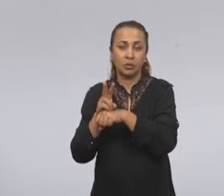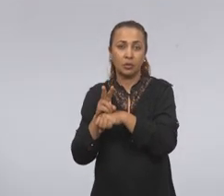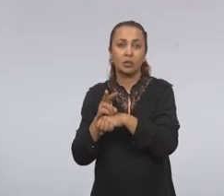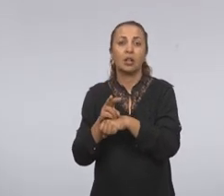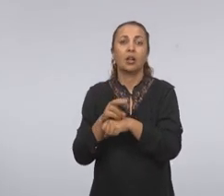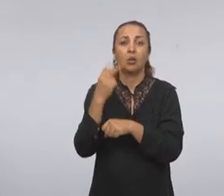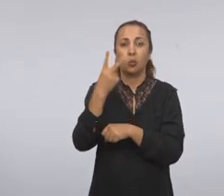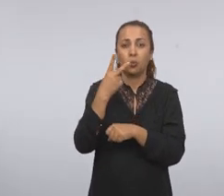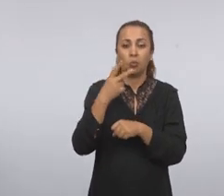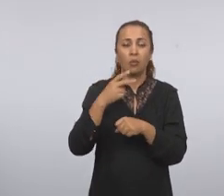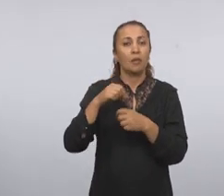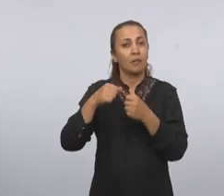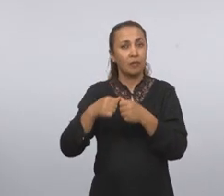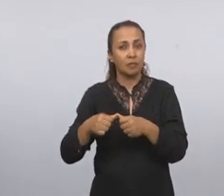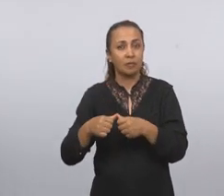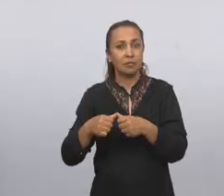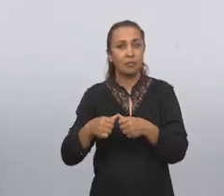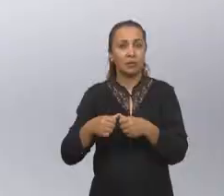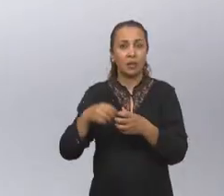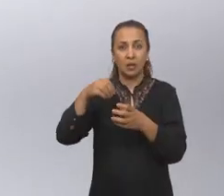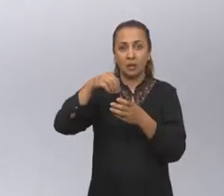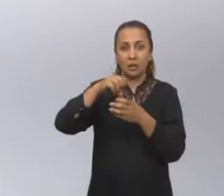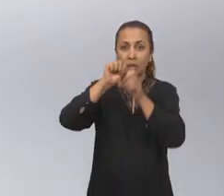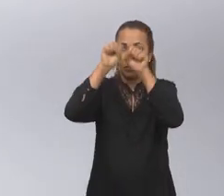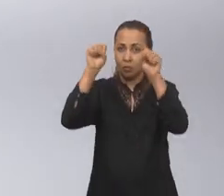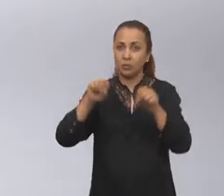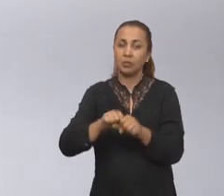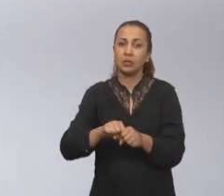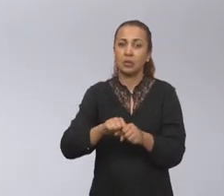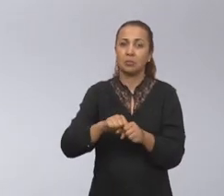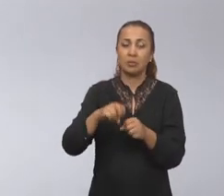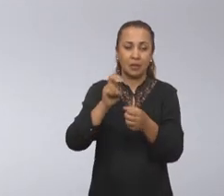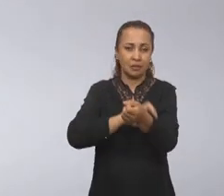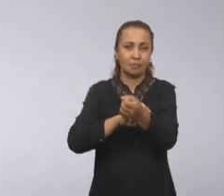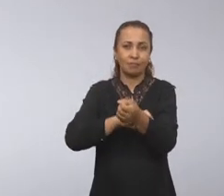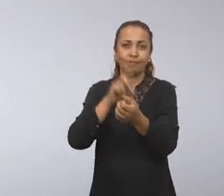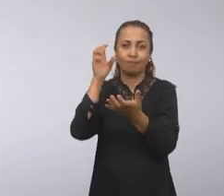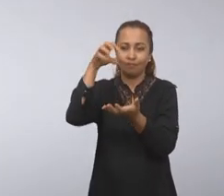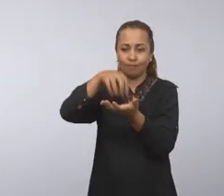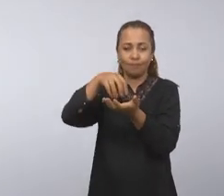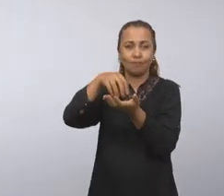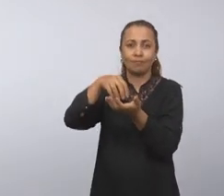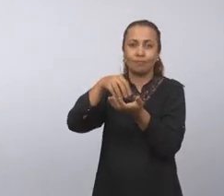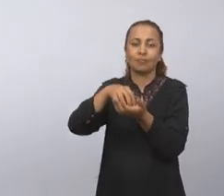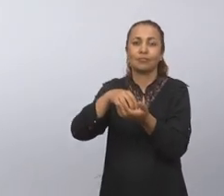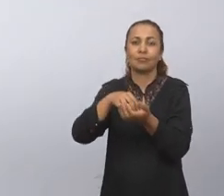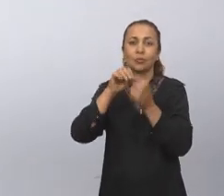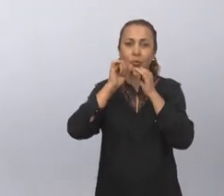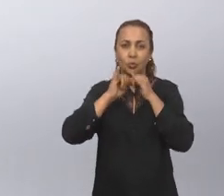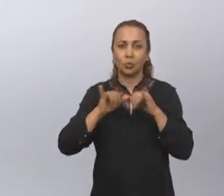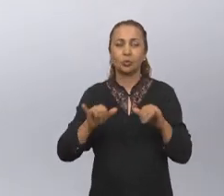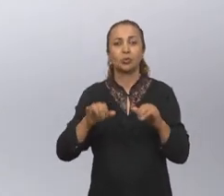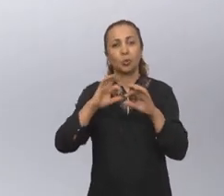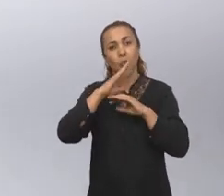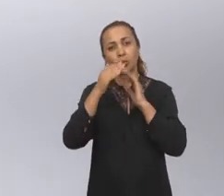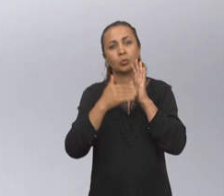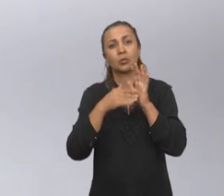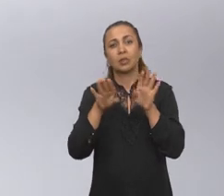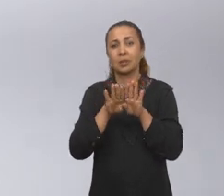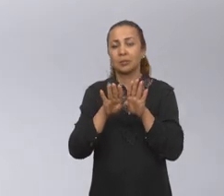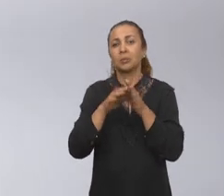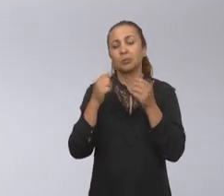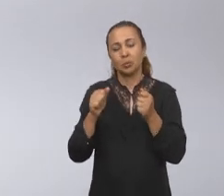Askov dois ele se instala no sistema nervoso central e você pode tirar uma repercussão muito grande no sistema nervoso central como um todo